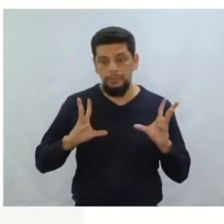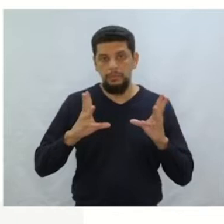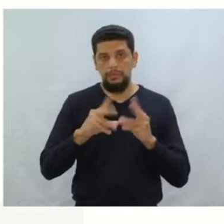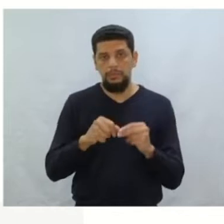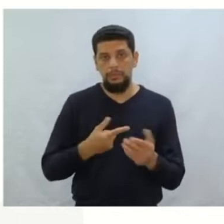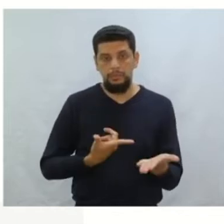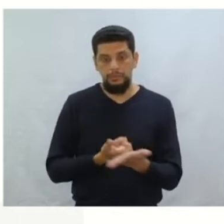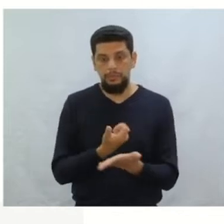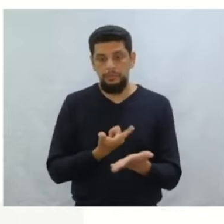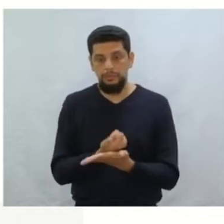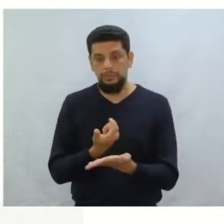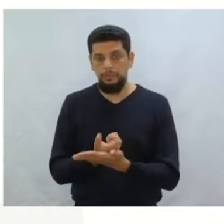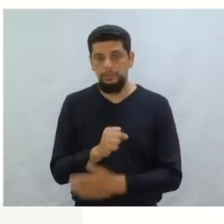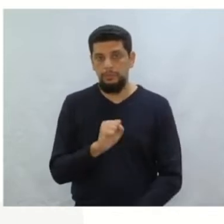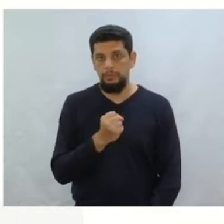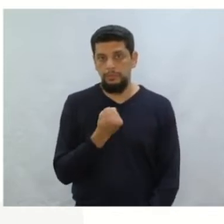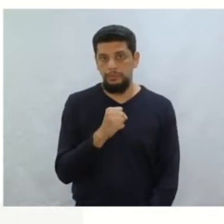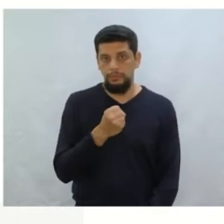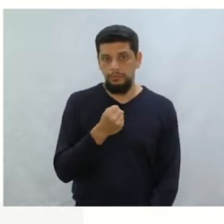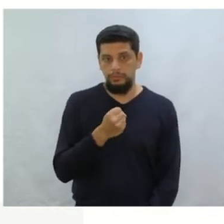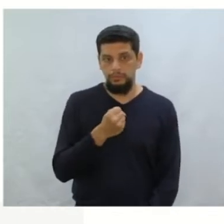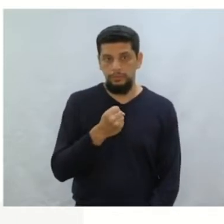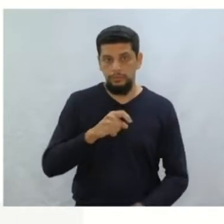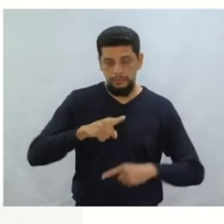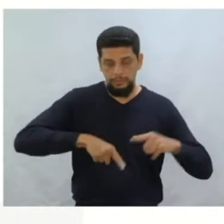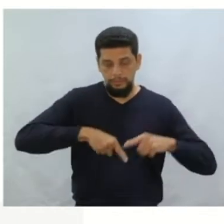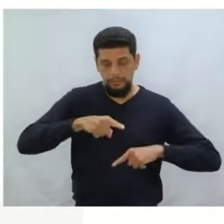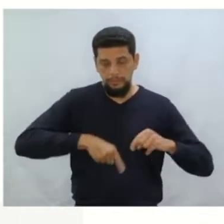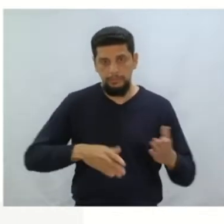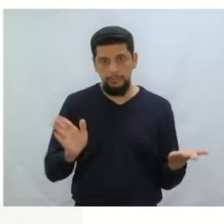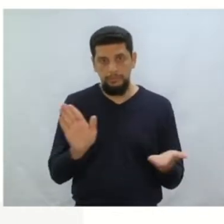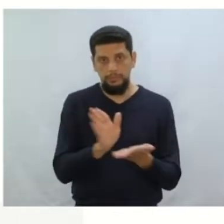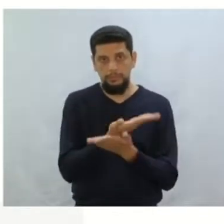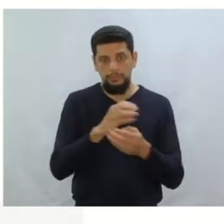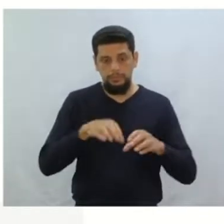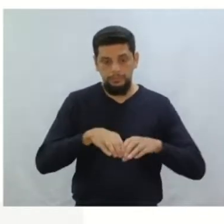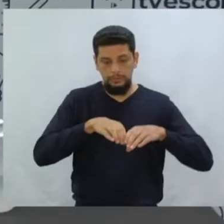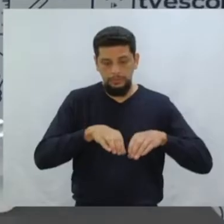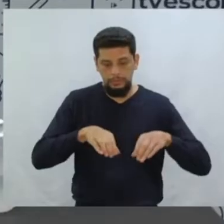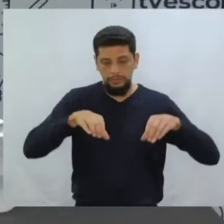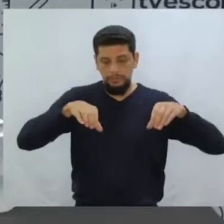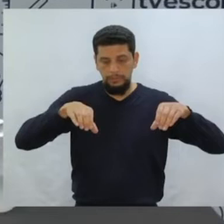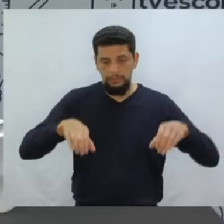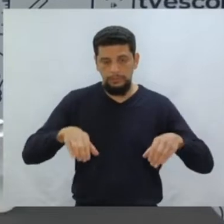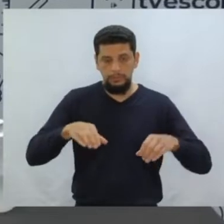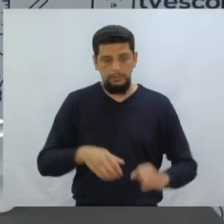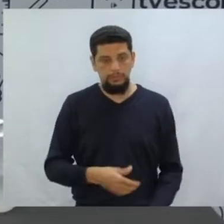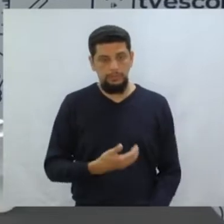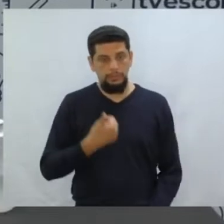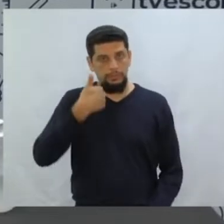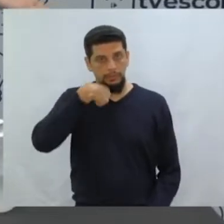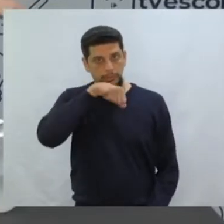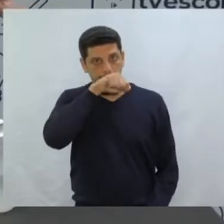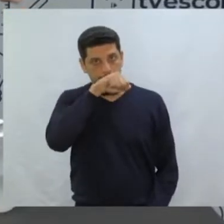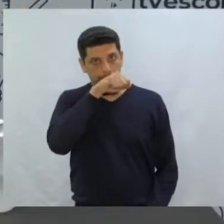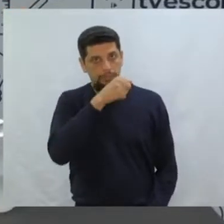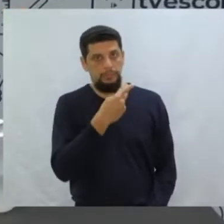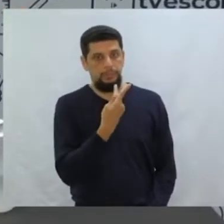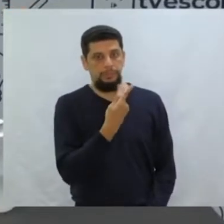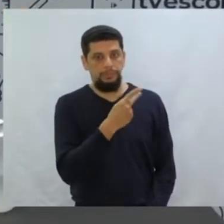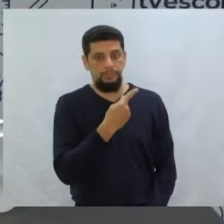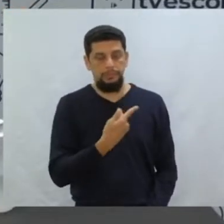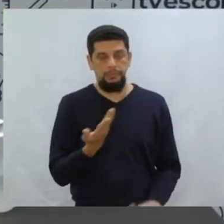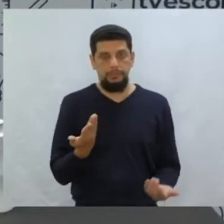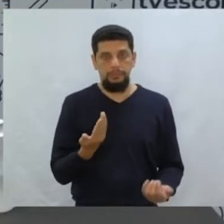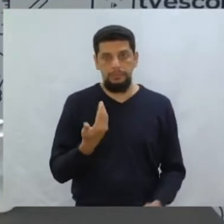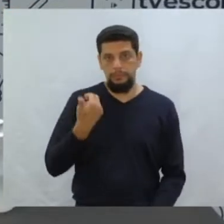1, 2, 3, 4, 5, 6, 7, 8. Então, ao todo, eles compraram 8 itens, cada um com 1 quilo. Vamos separar a cestinha? Então, nós temos a cestinha da mãe, a